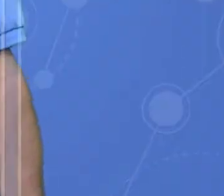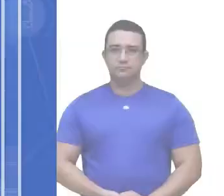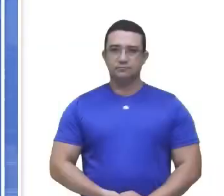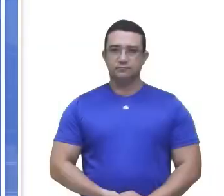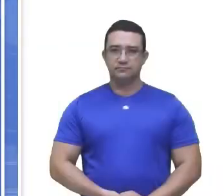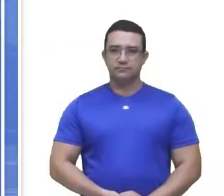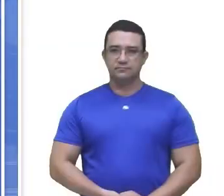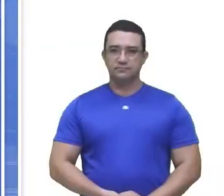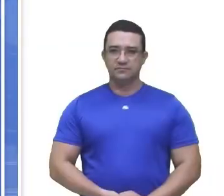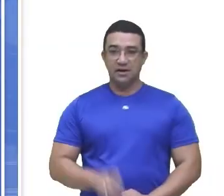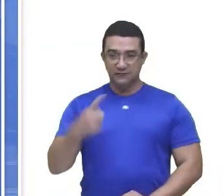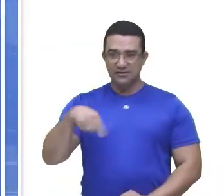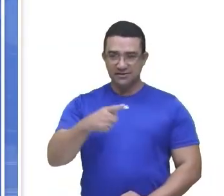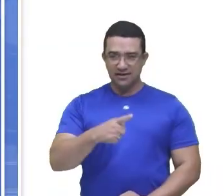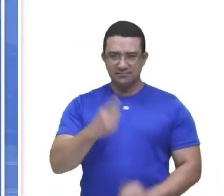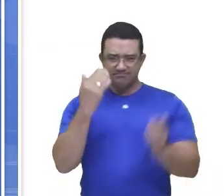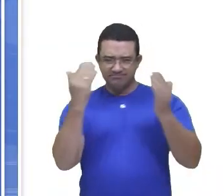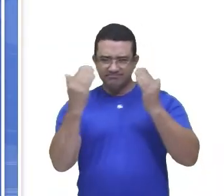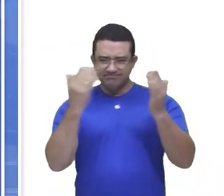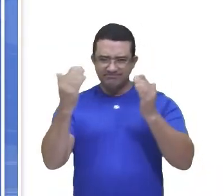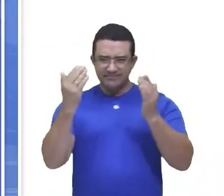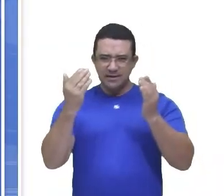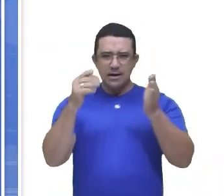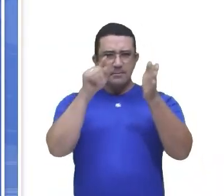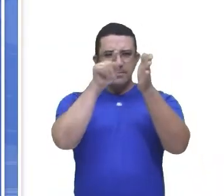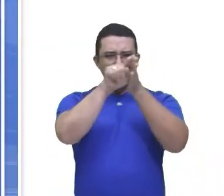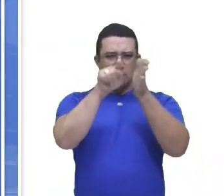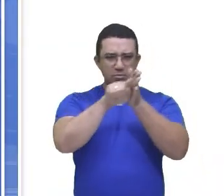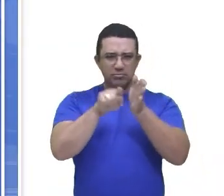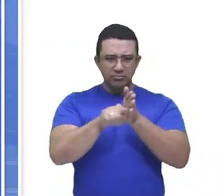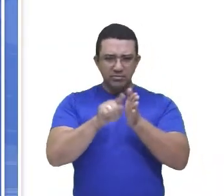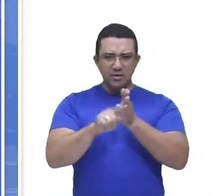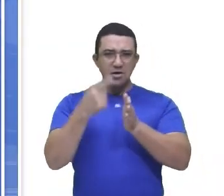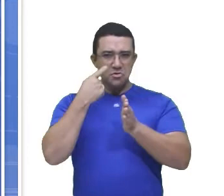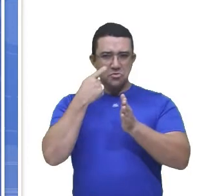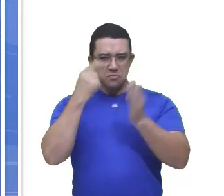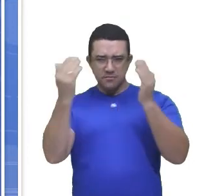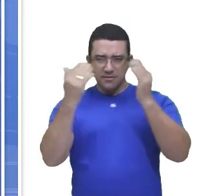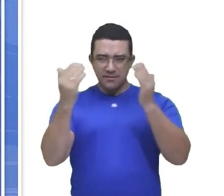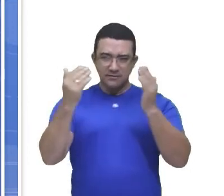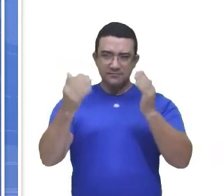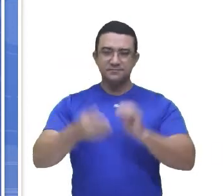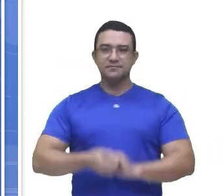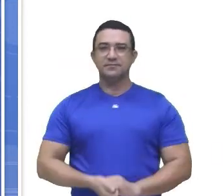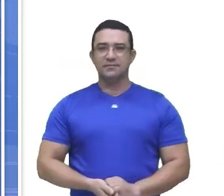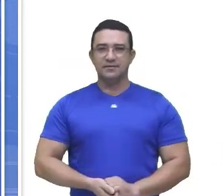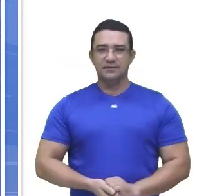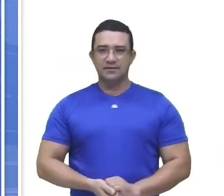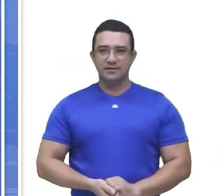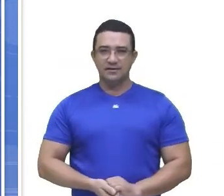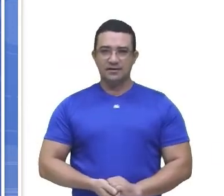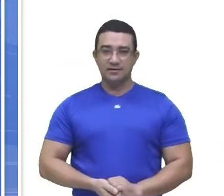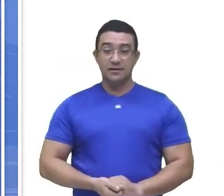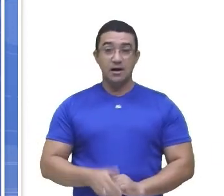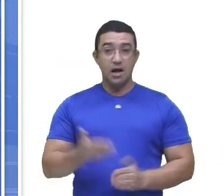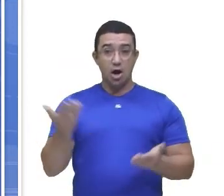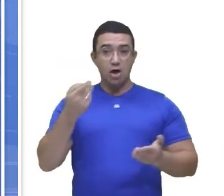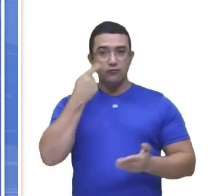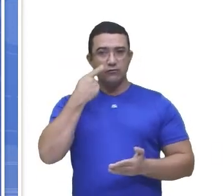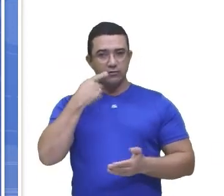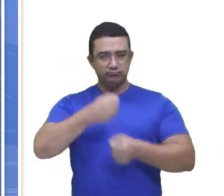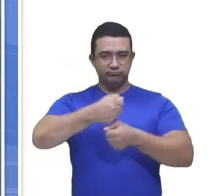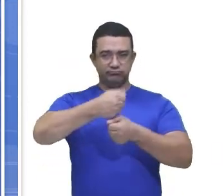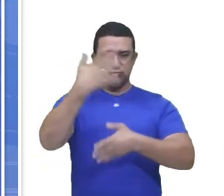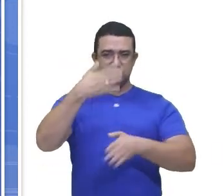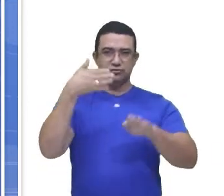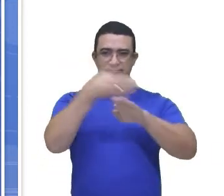E aí, fizeram uma análise bem adequada mesmo? Vamos lá aqui ver as respostas.